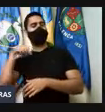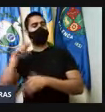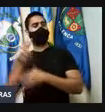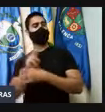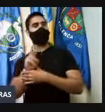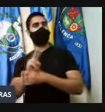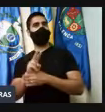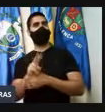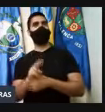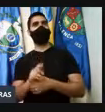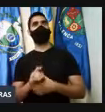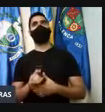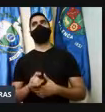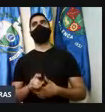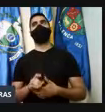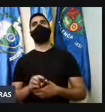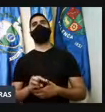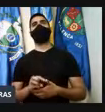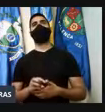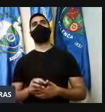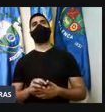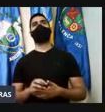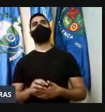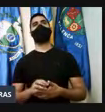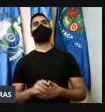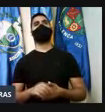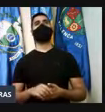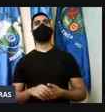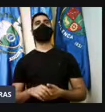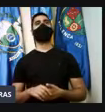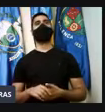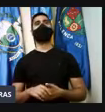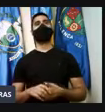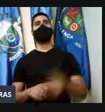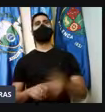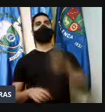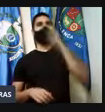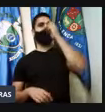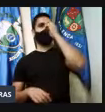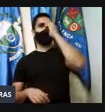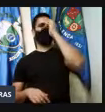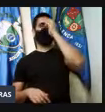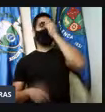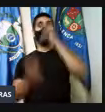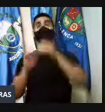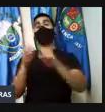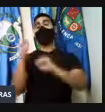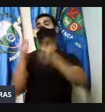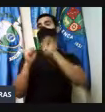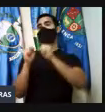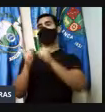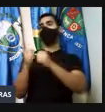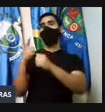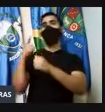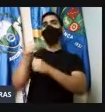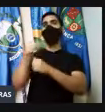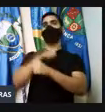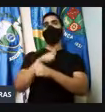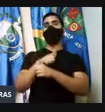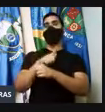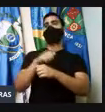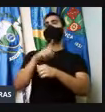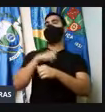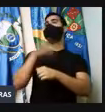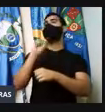que a firma que vamos dizer, que ganhar uma licitação em Valença, provavelmente ela vai ter